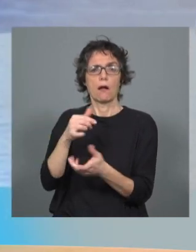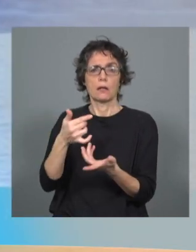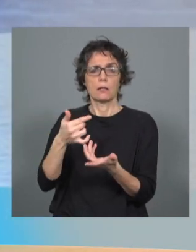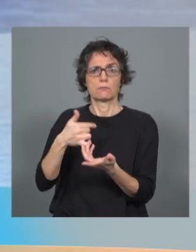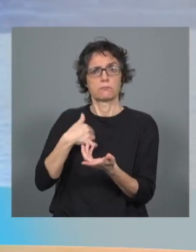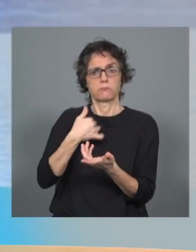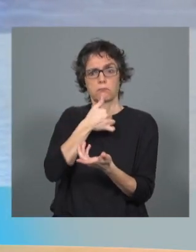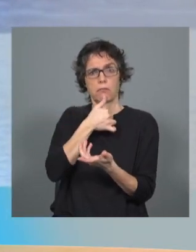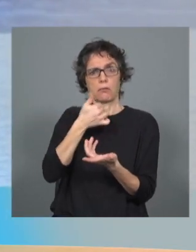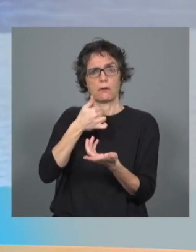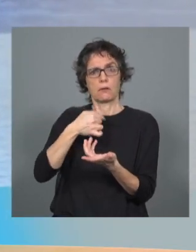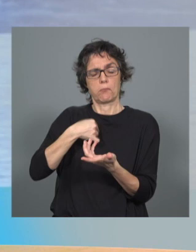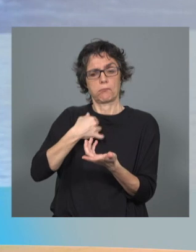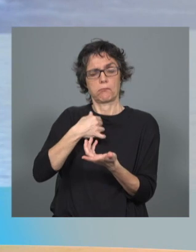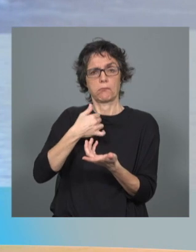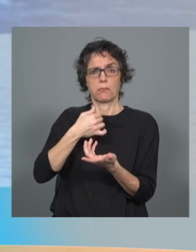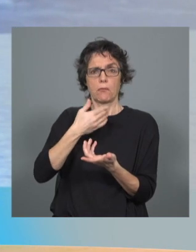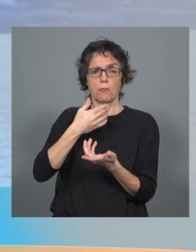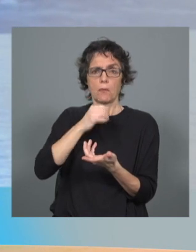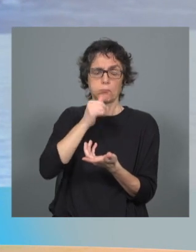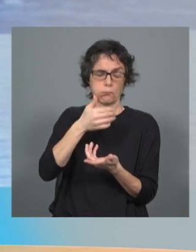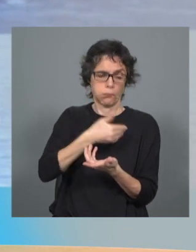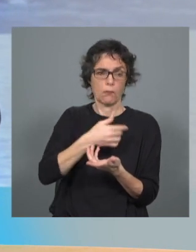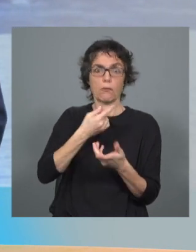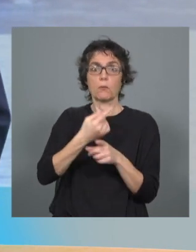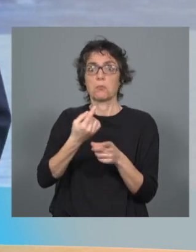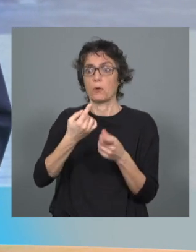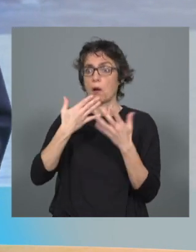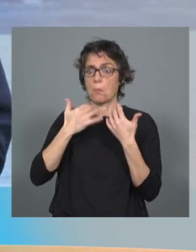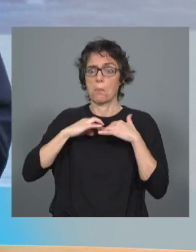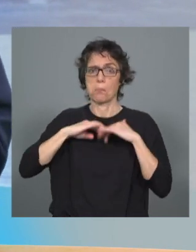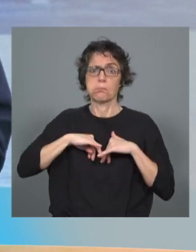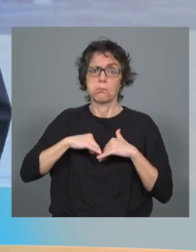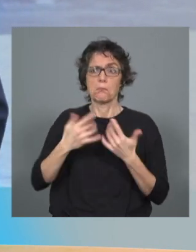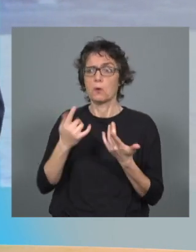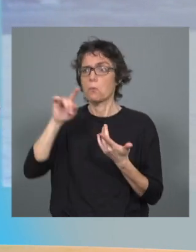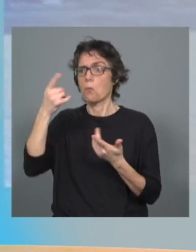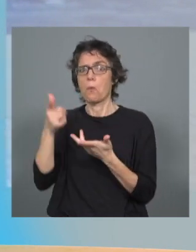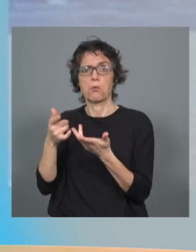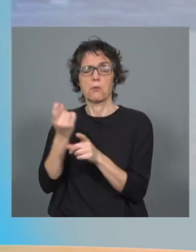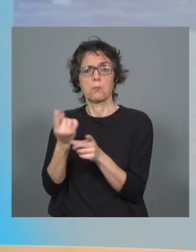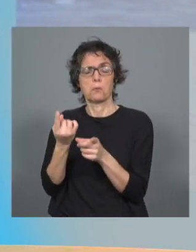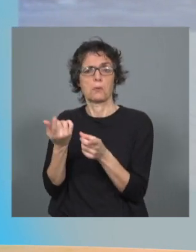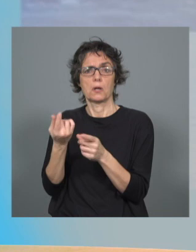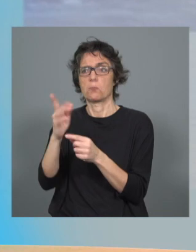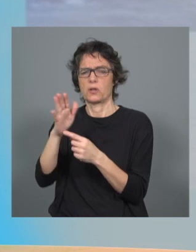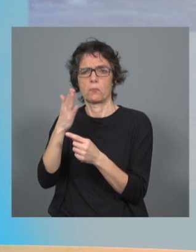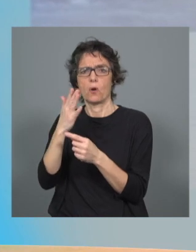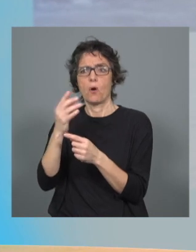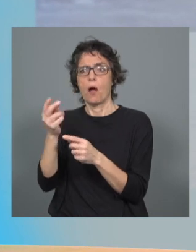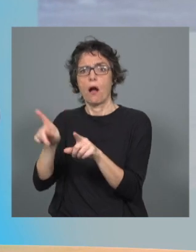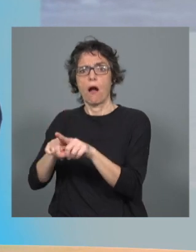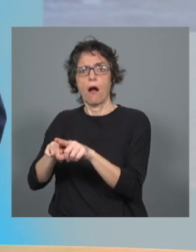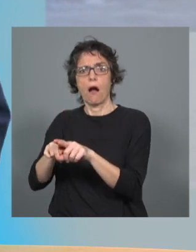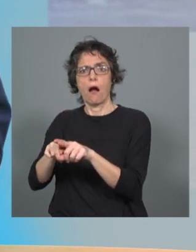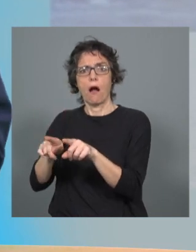com depressão, temos casos de pessoas que foram eutanasiadas por uma história terrível, de dois irmãos gêmeos que foram eutanasiados